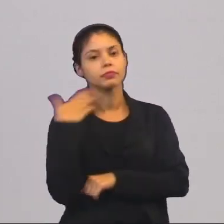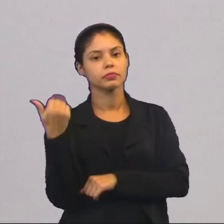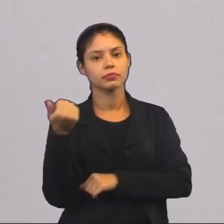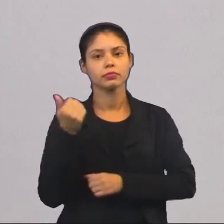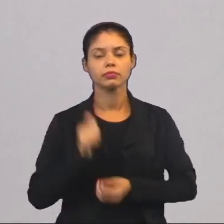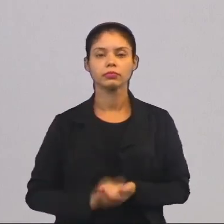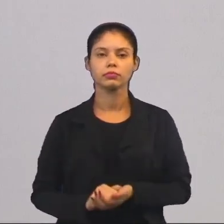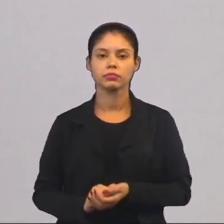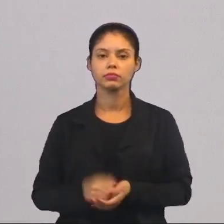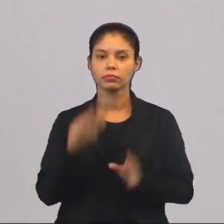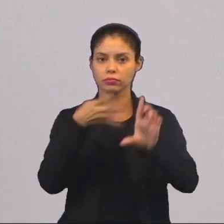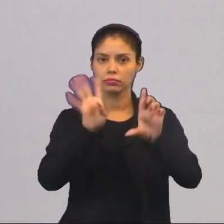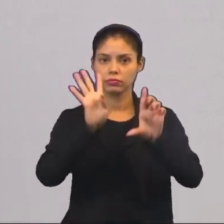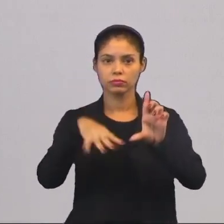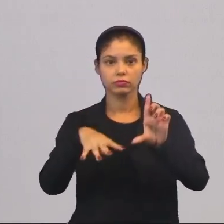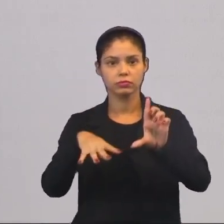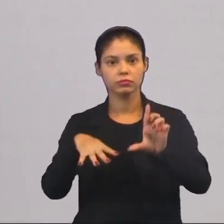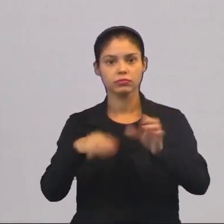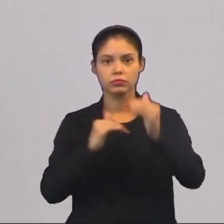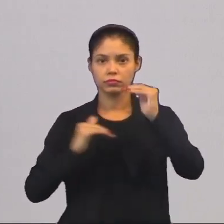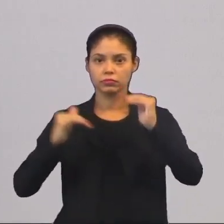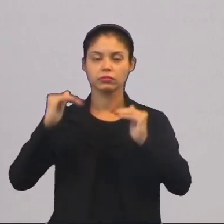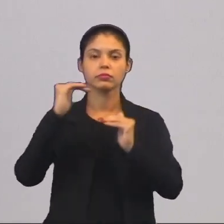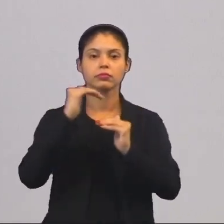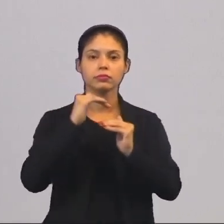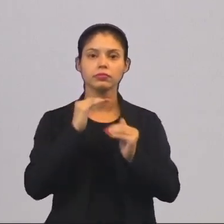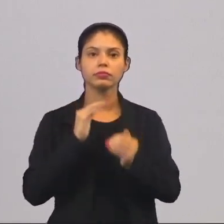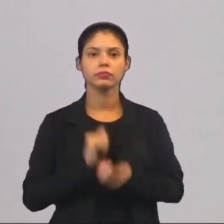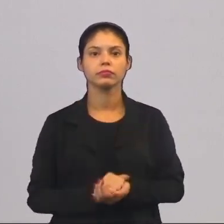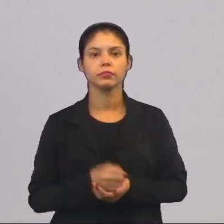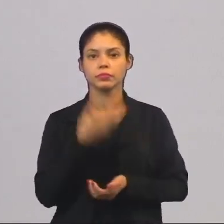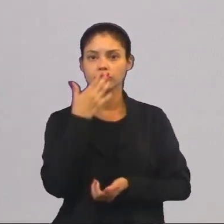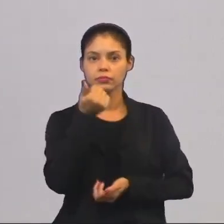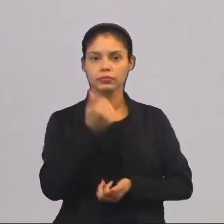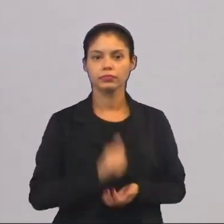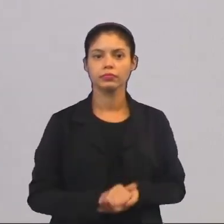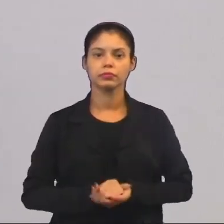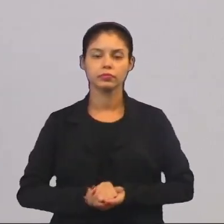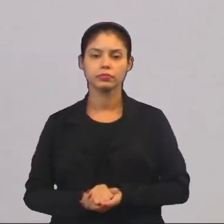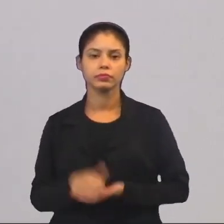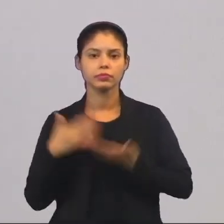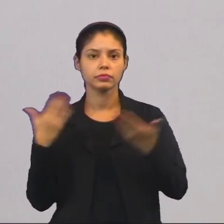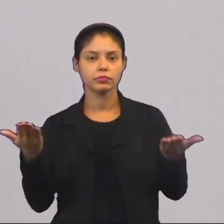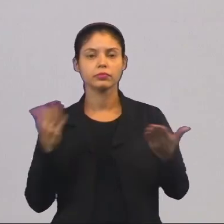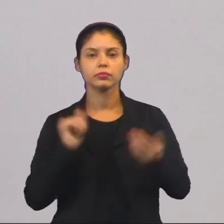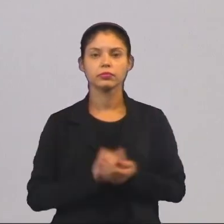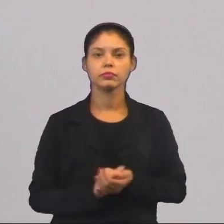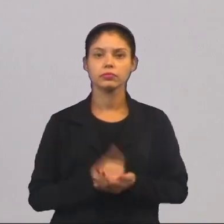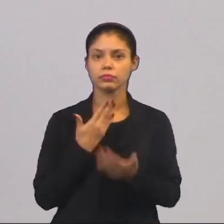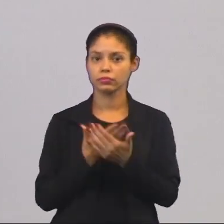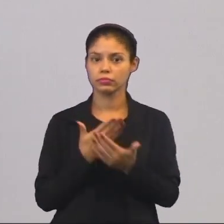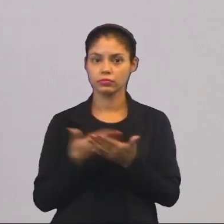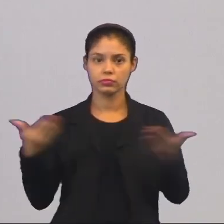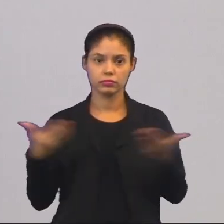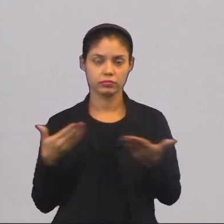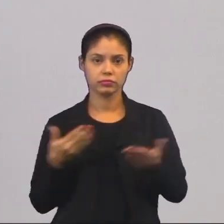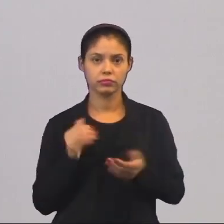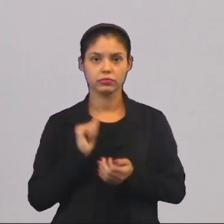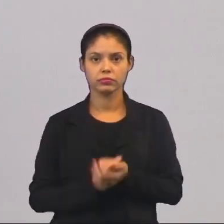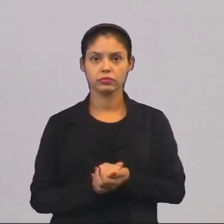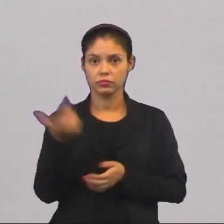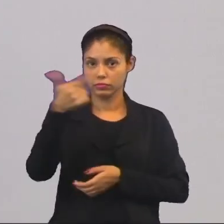facilitar as matrizes de ordem superior. Tudo bem? Então, pessoal, essa foi a nossa aula de